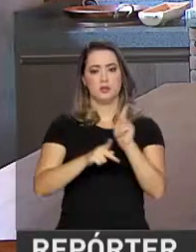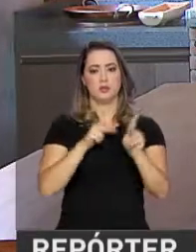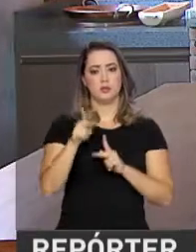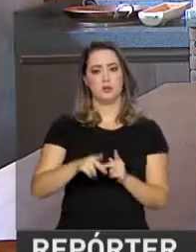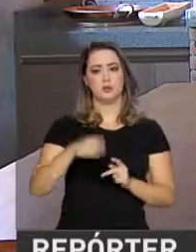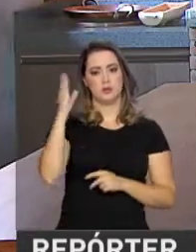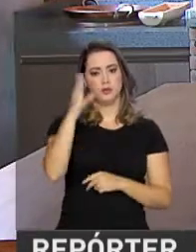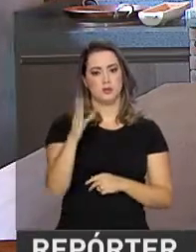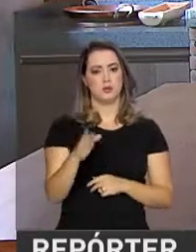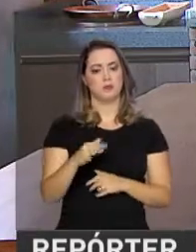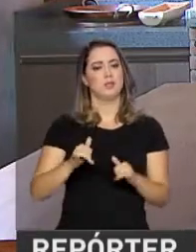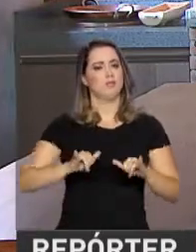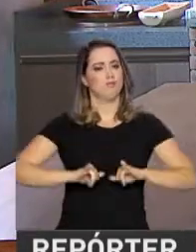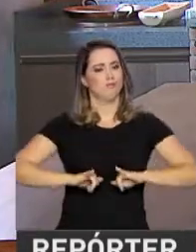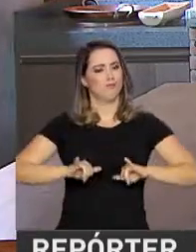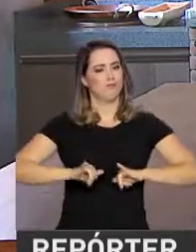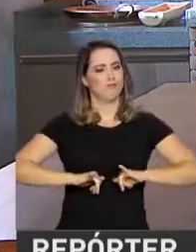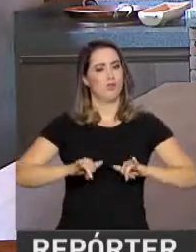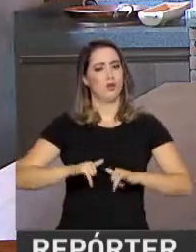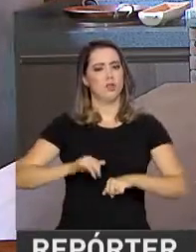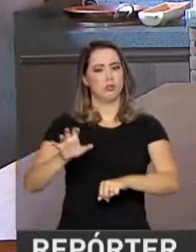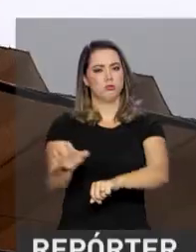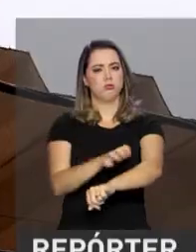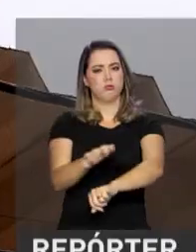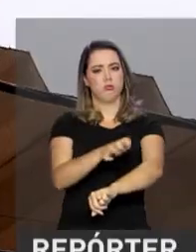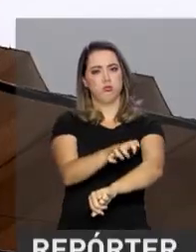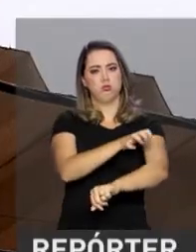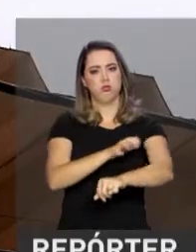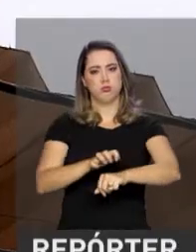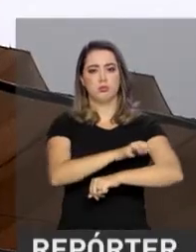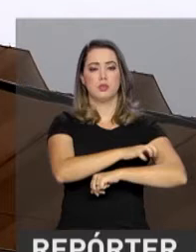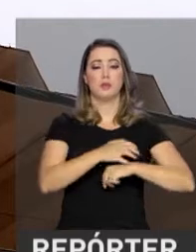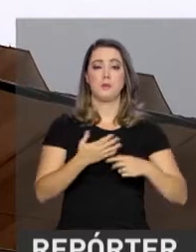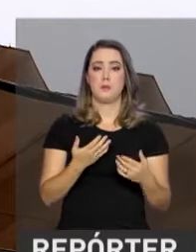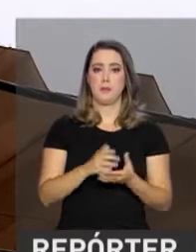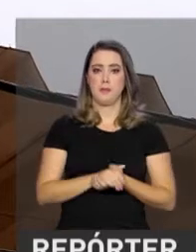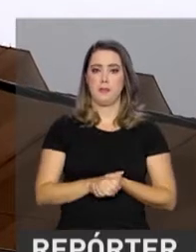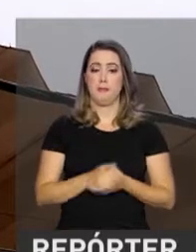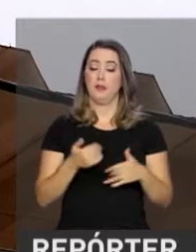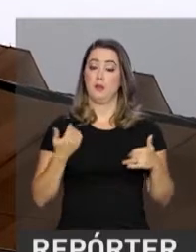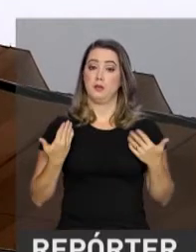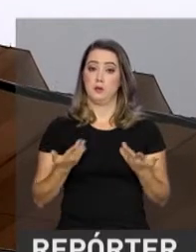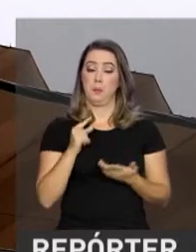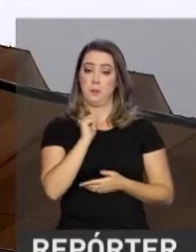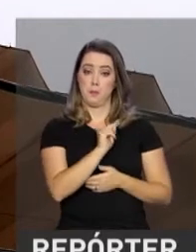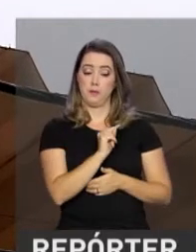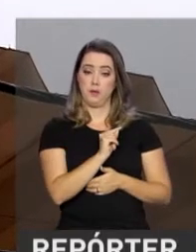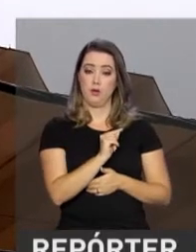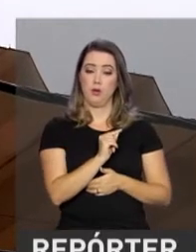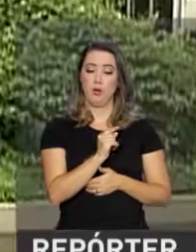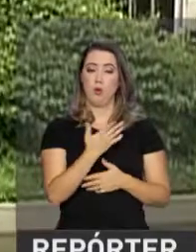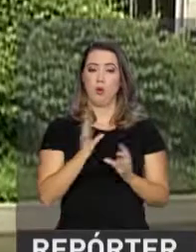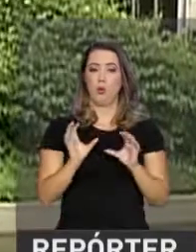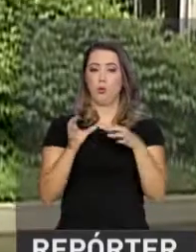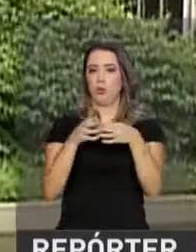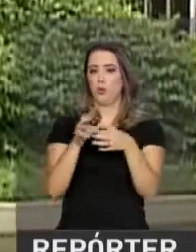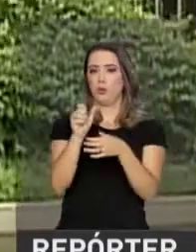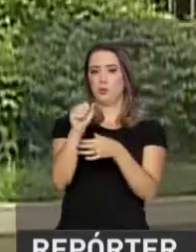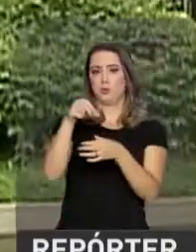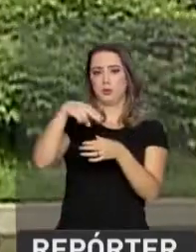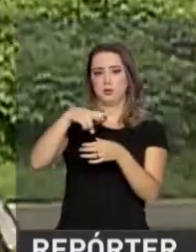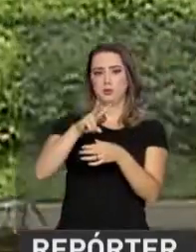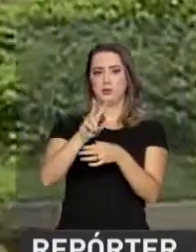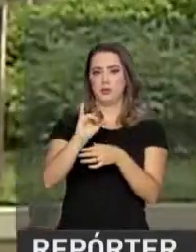sofre com algum tipo de alergia técnicos da agência nacional de vigilância sanitária e do departamento